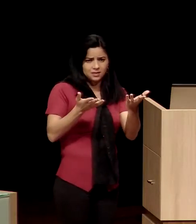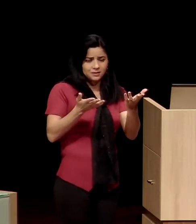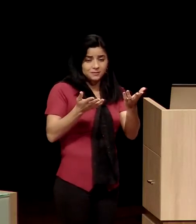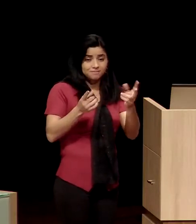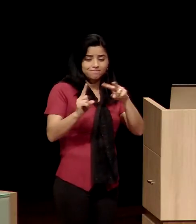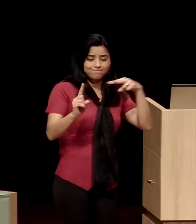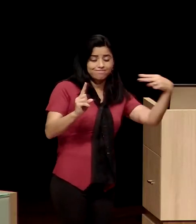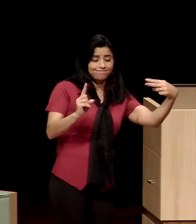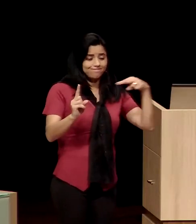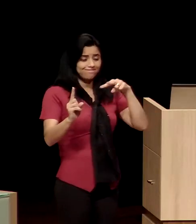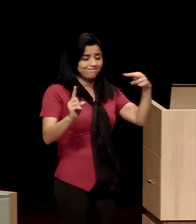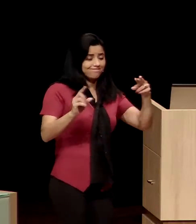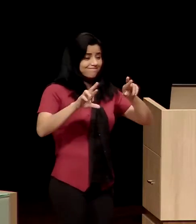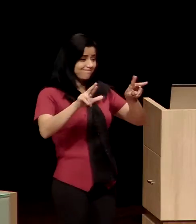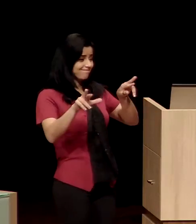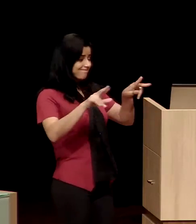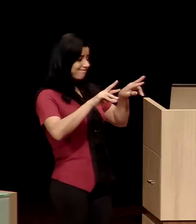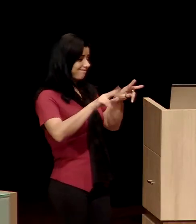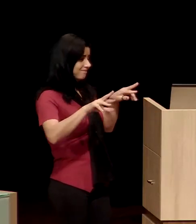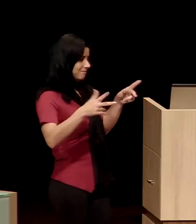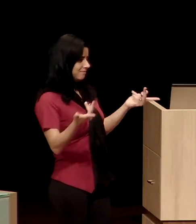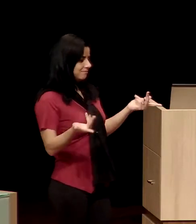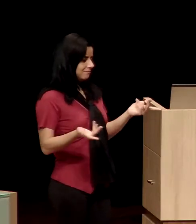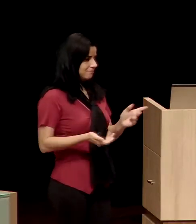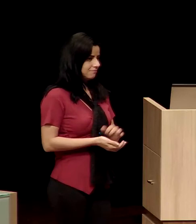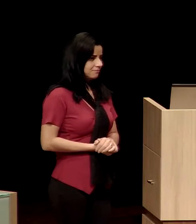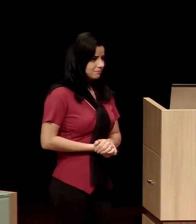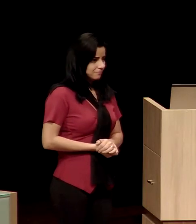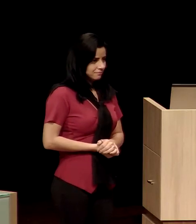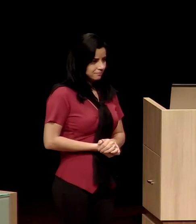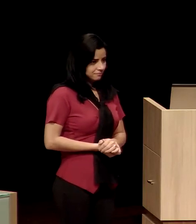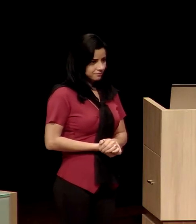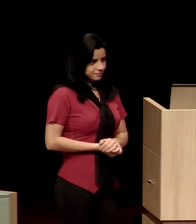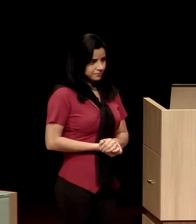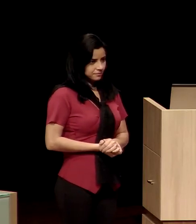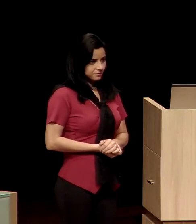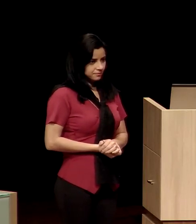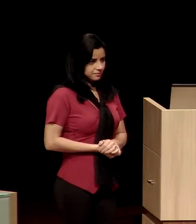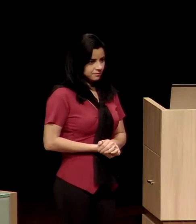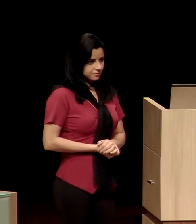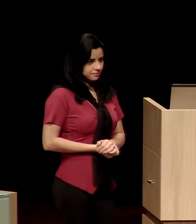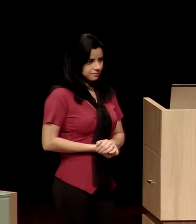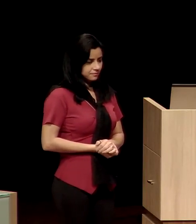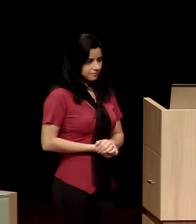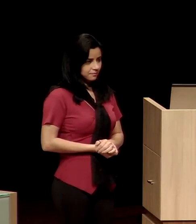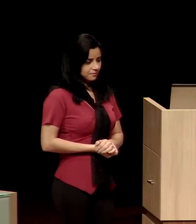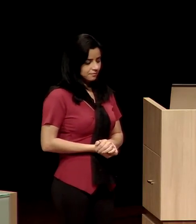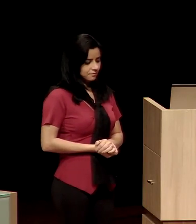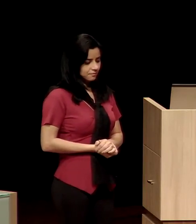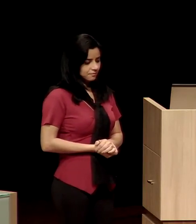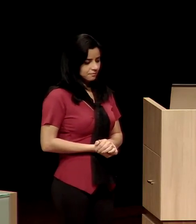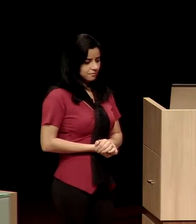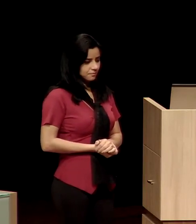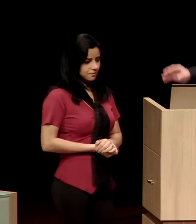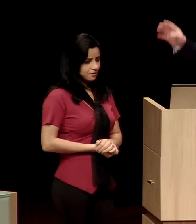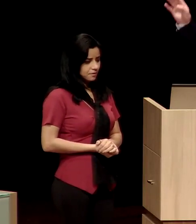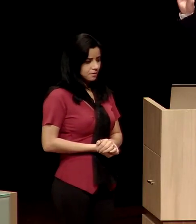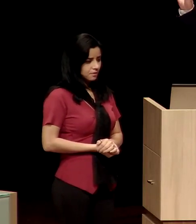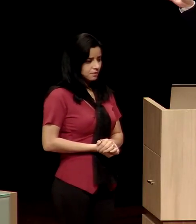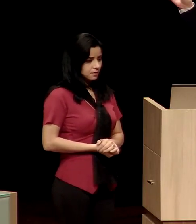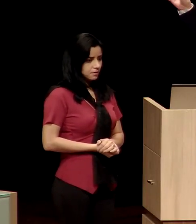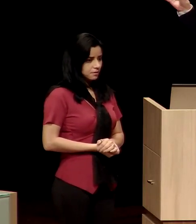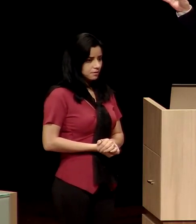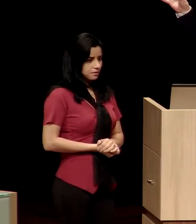visões diferentes. So we do have different understandings of social pedagogy as